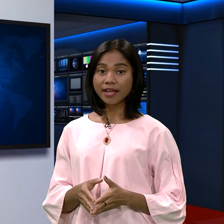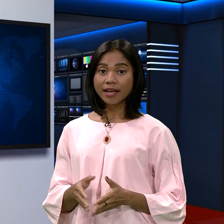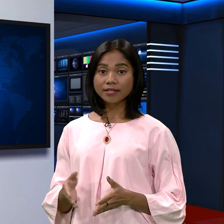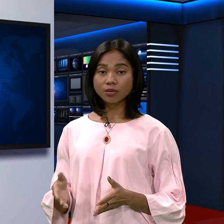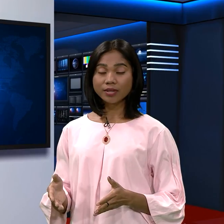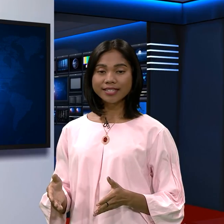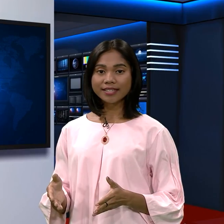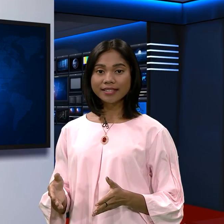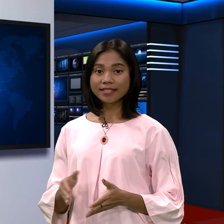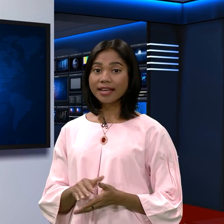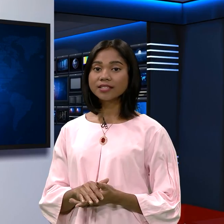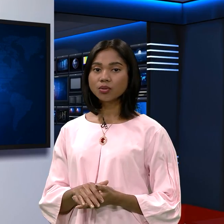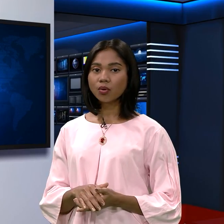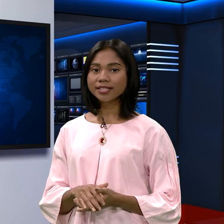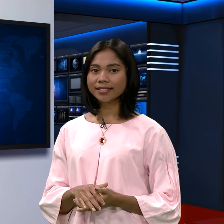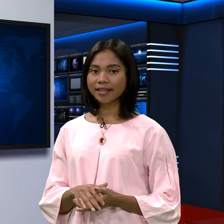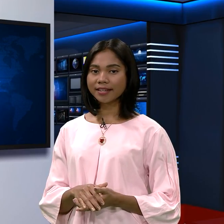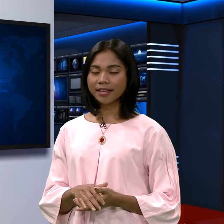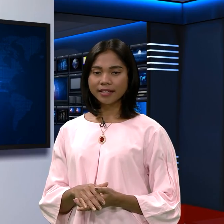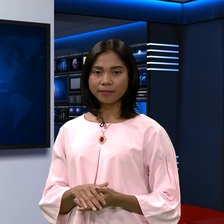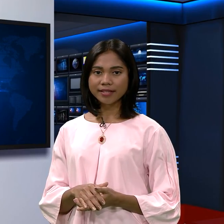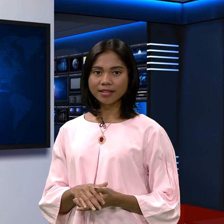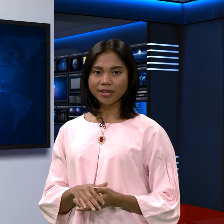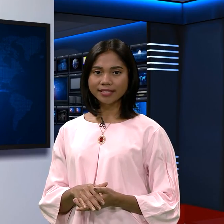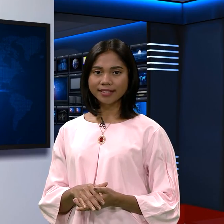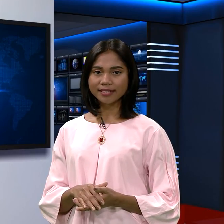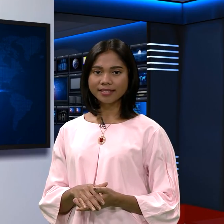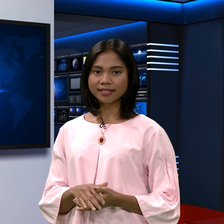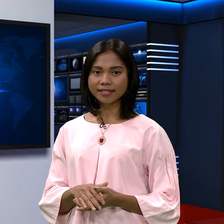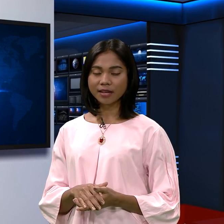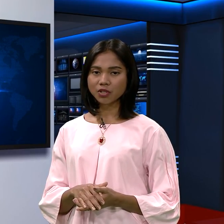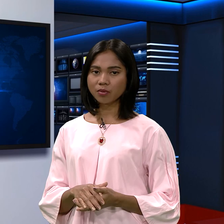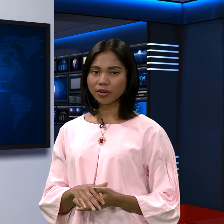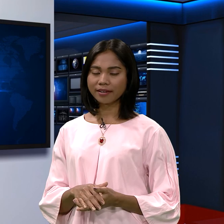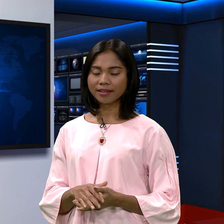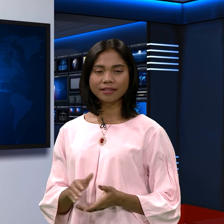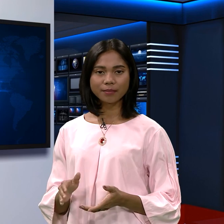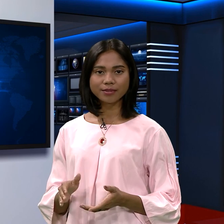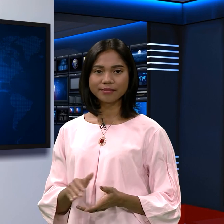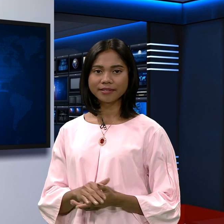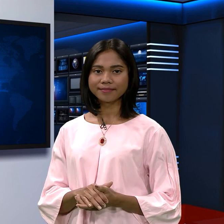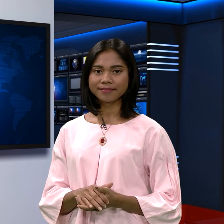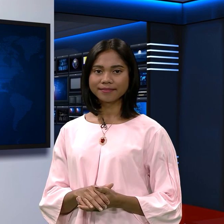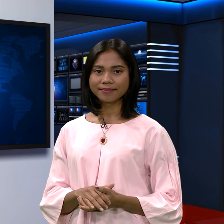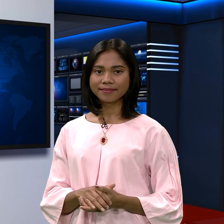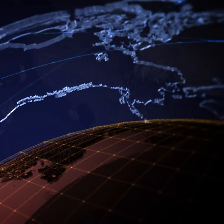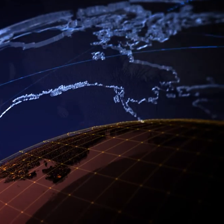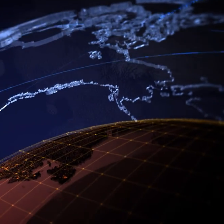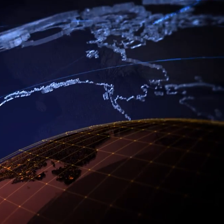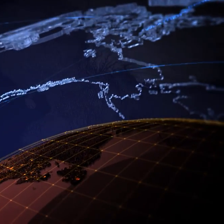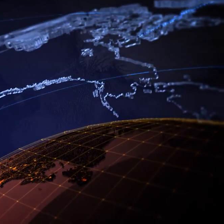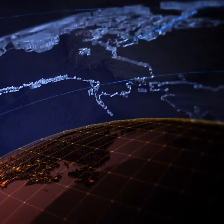ZMN, às segundas e quintas, às 5 horas da tarde, e repetição às terças e sextas, à mesma hora. Até a próxima.